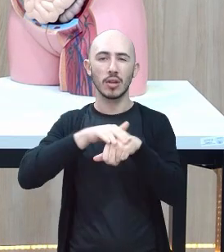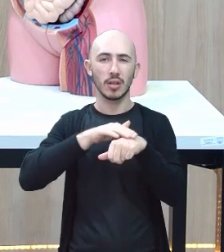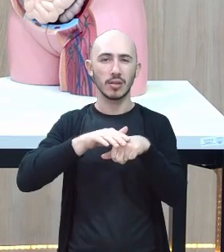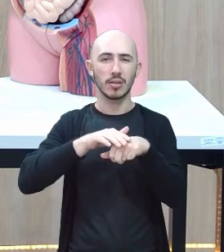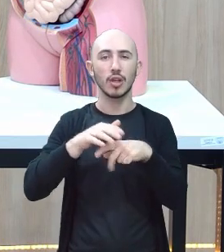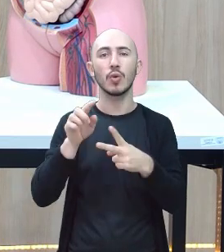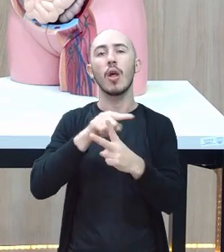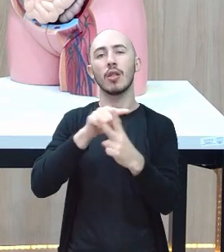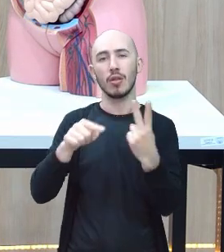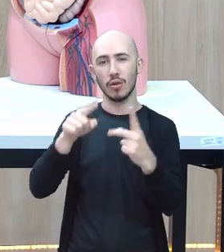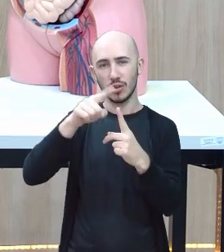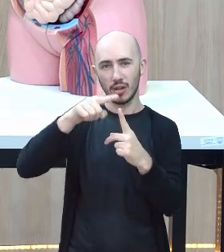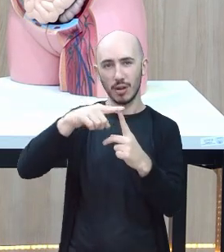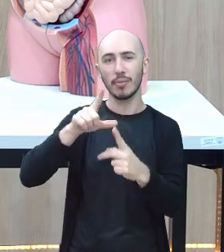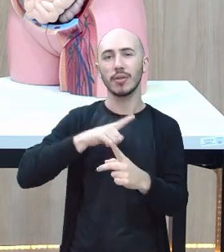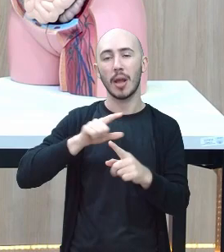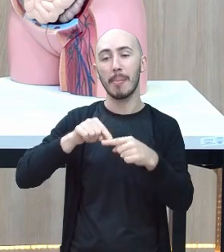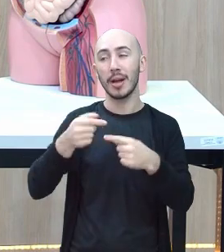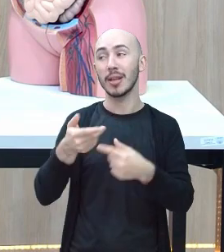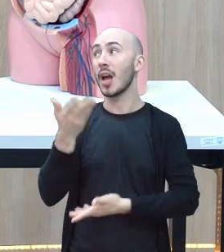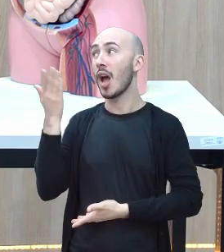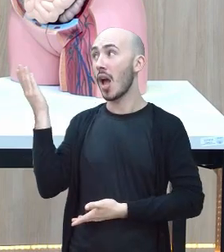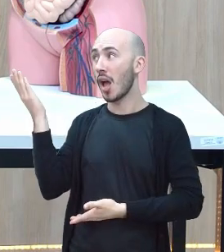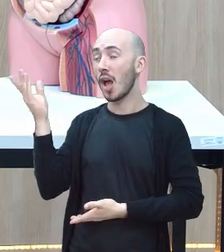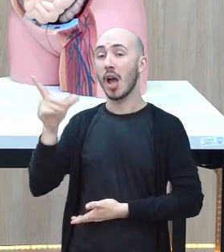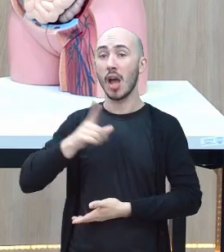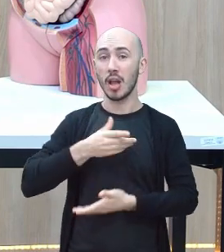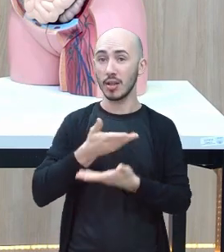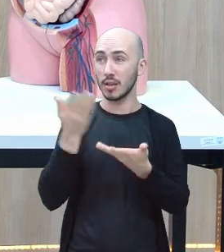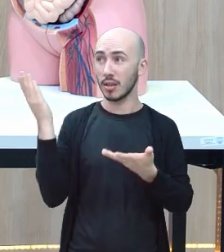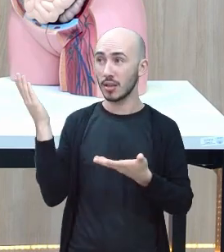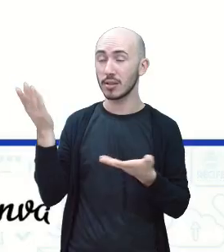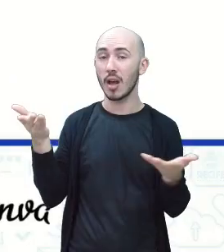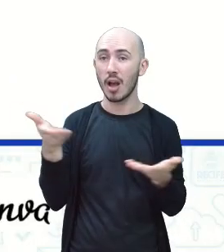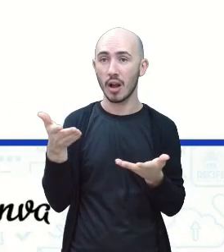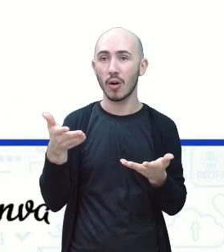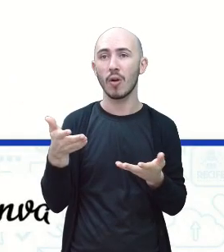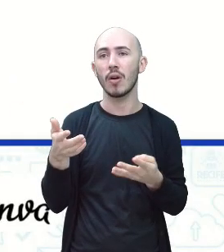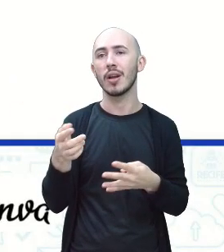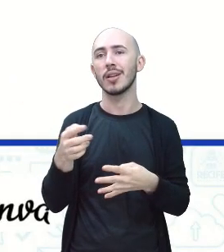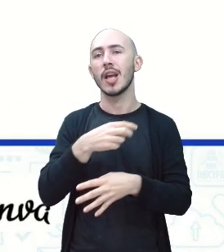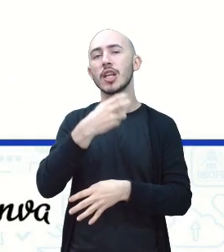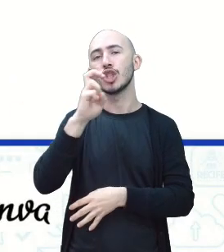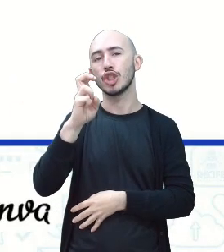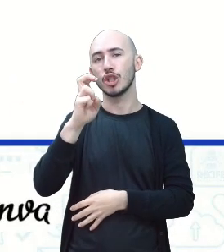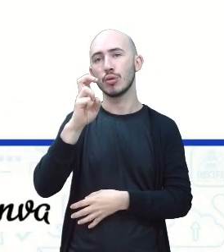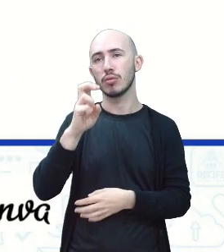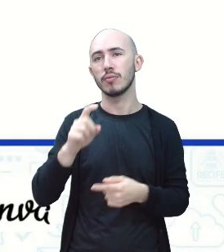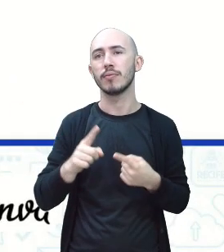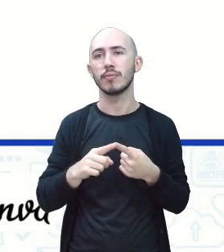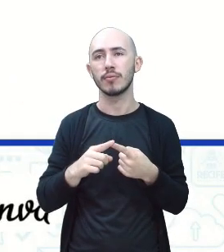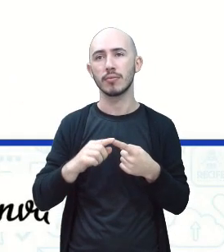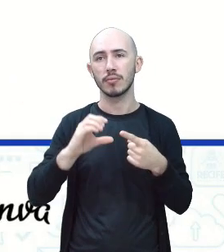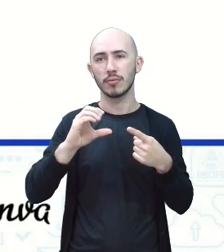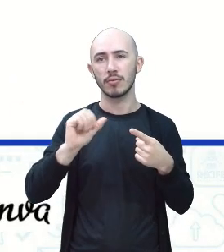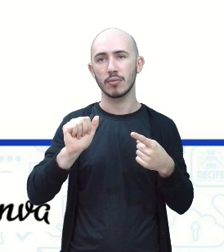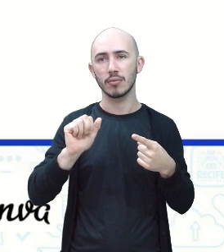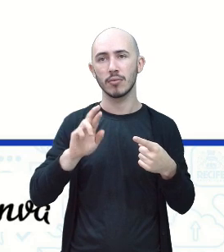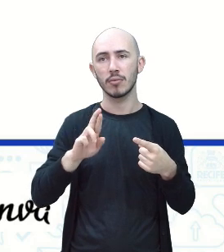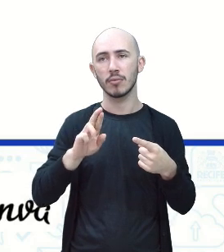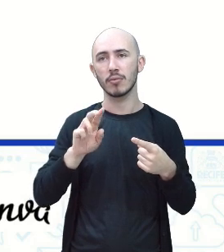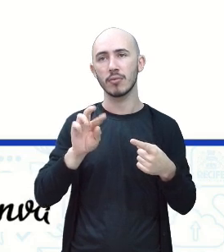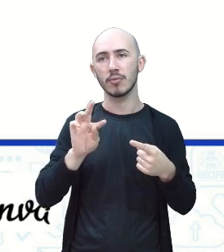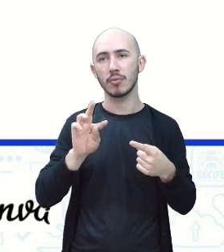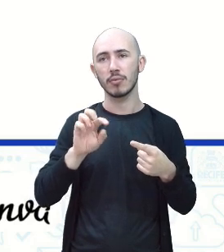o tecido conjuntivo divide-se em 5 tipos, né? O tecido cartilaginoso, tecido